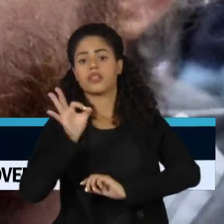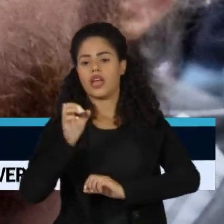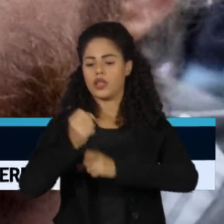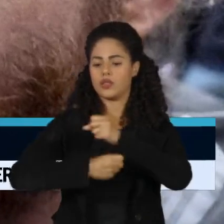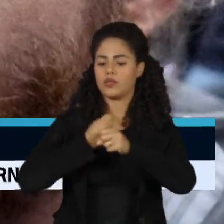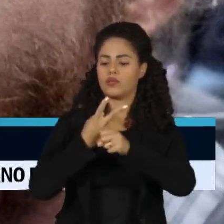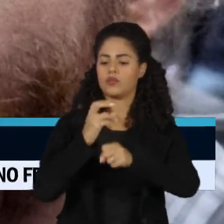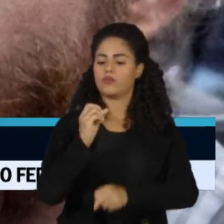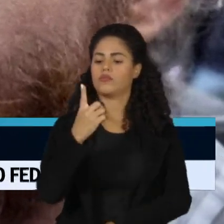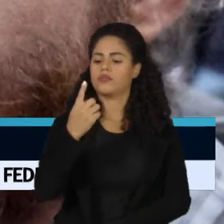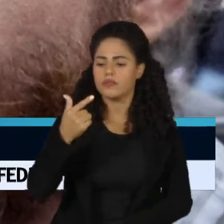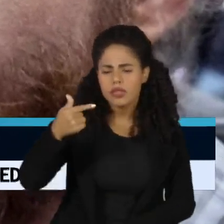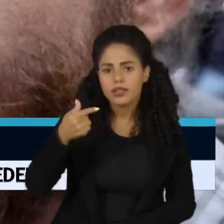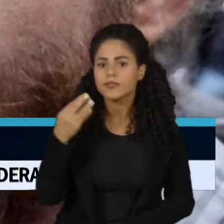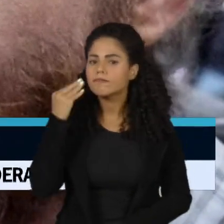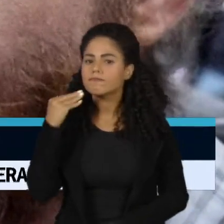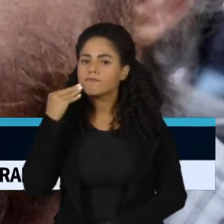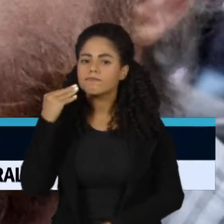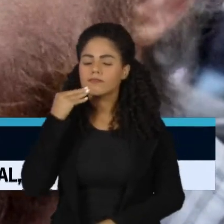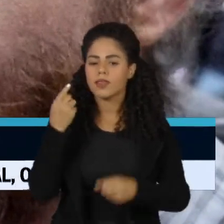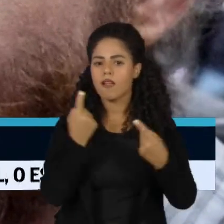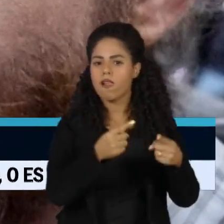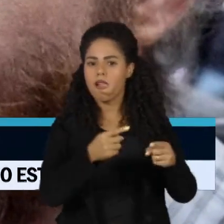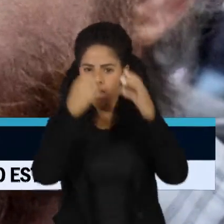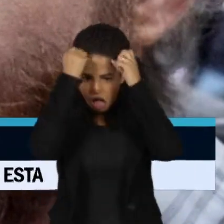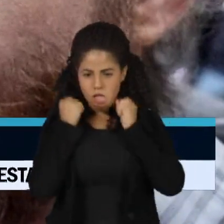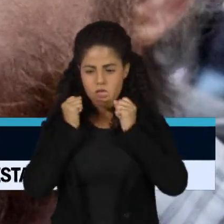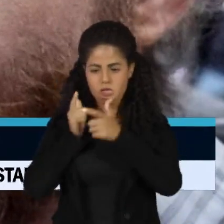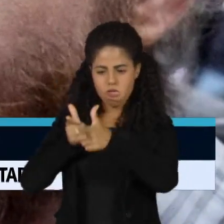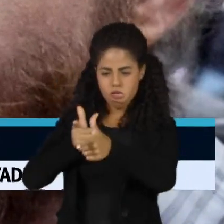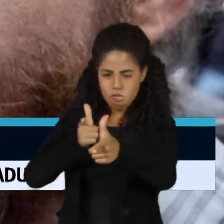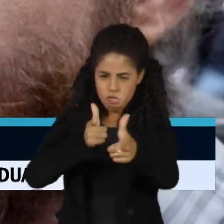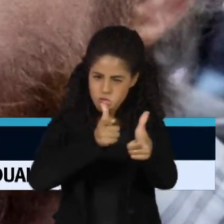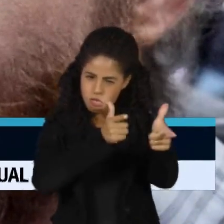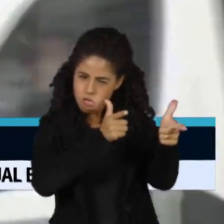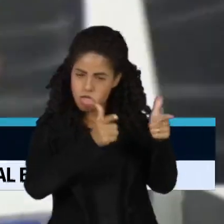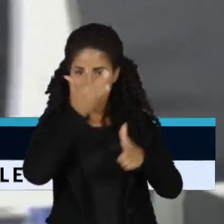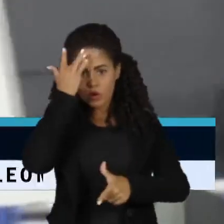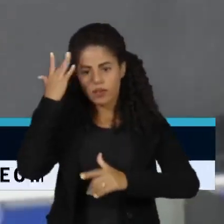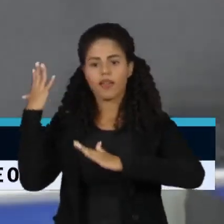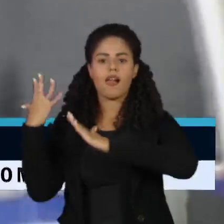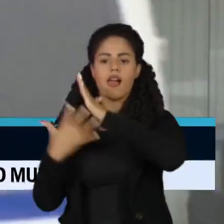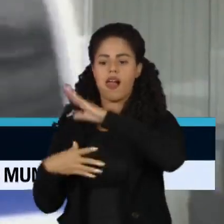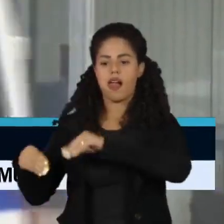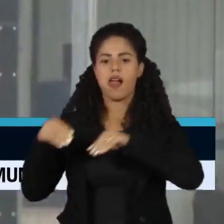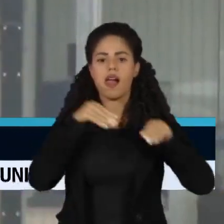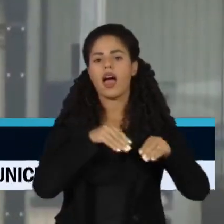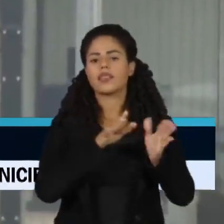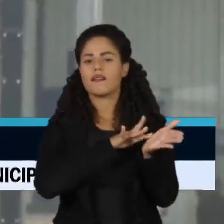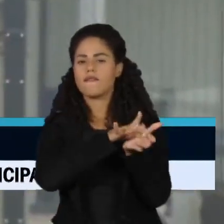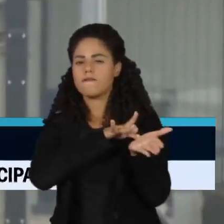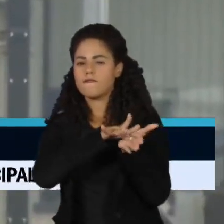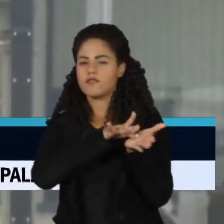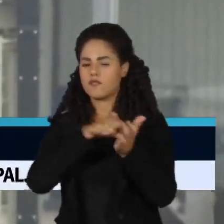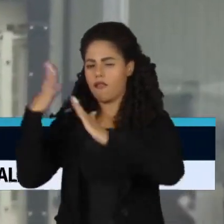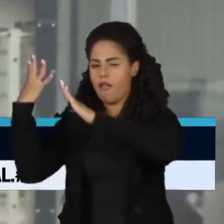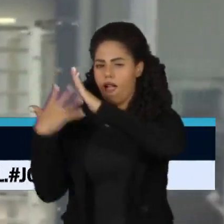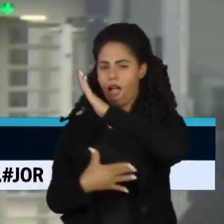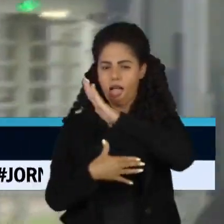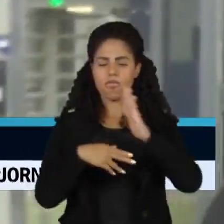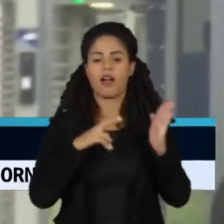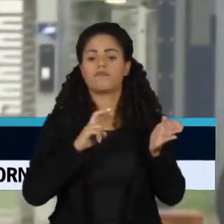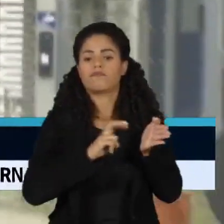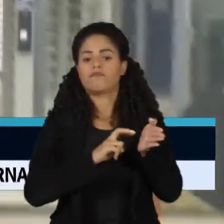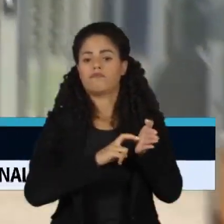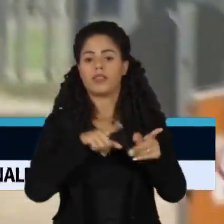2017 ele tramou um atentado terrorista enquanto se passava por um refugiado Sírio diferentes Organizações e sindicatos temem